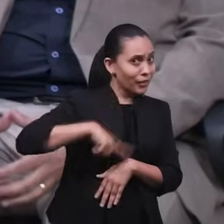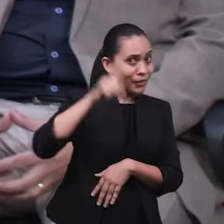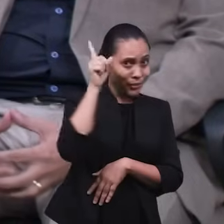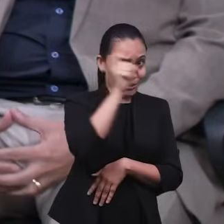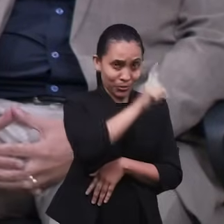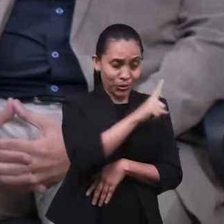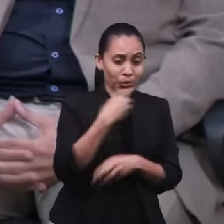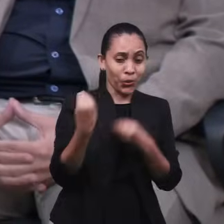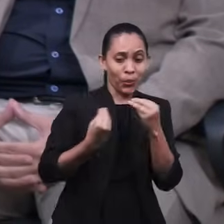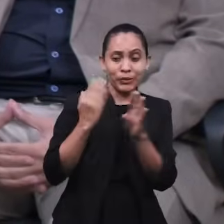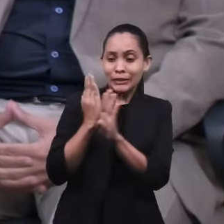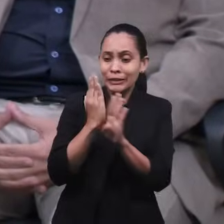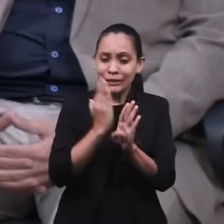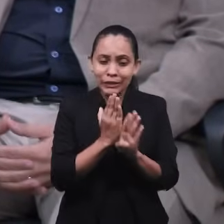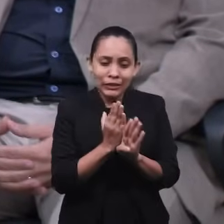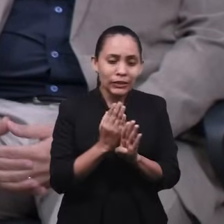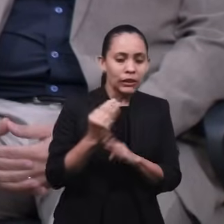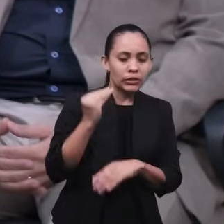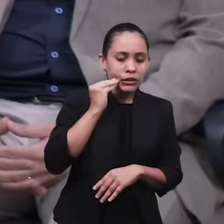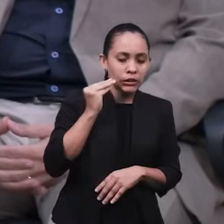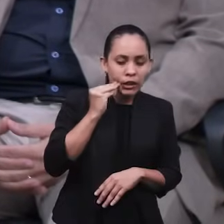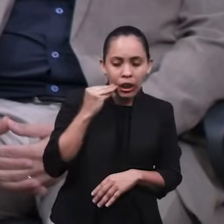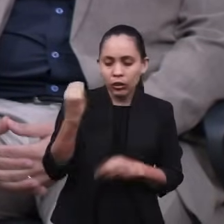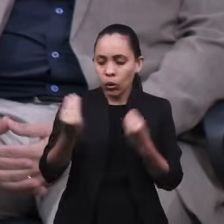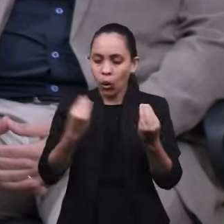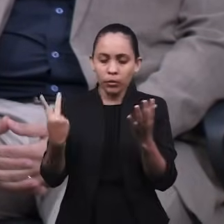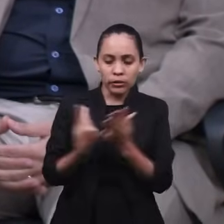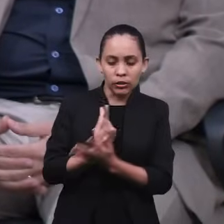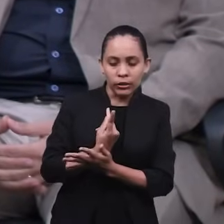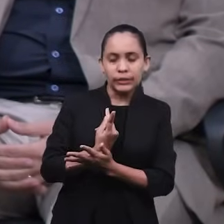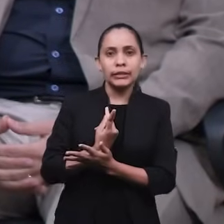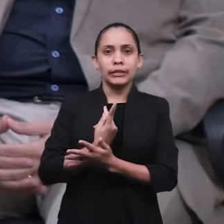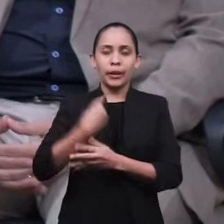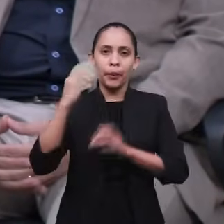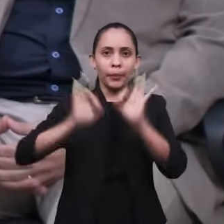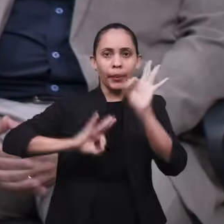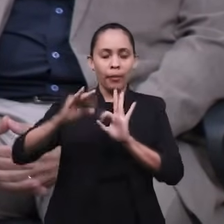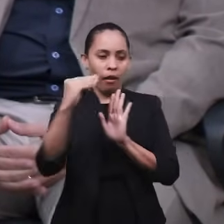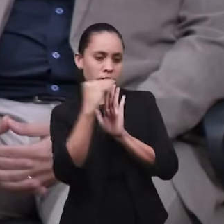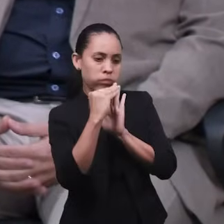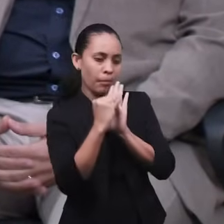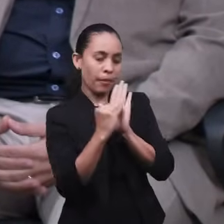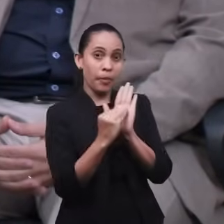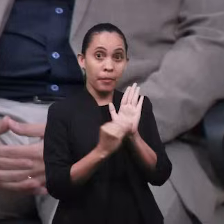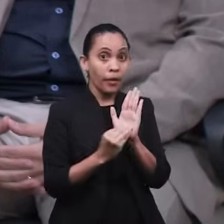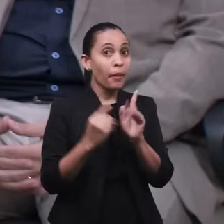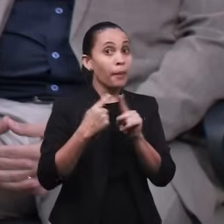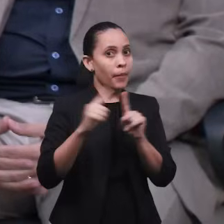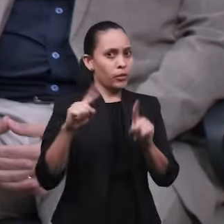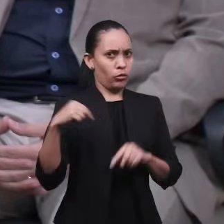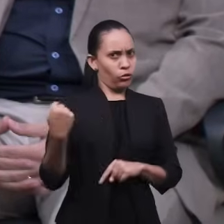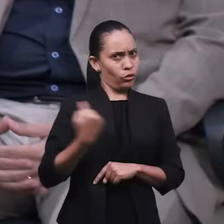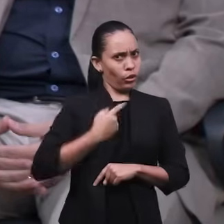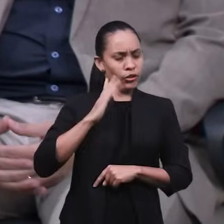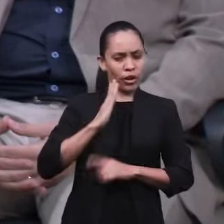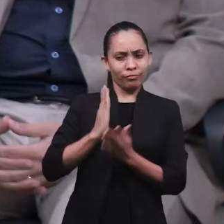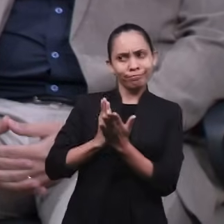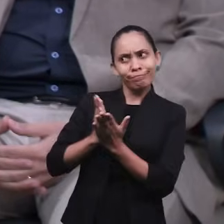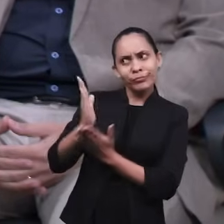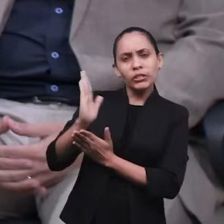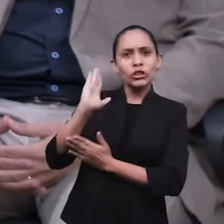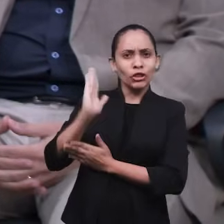difícil, né? Descobrir como que tem que ser produzido, os conteúdos, mas nós já tínhamos um caminho a